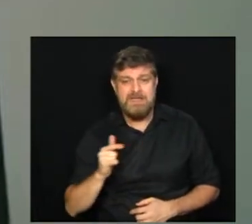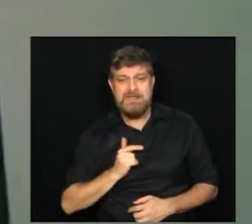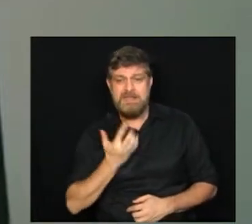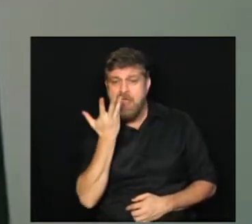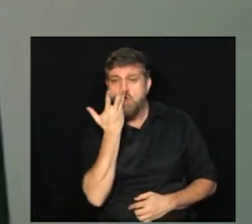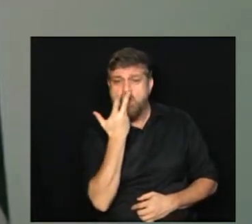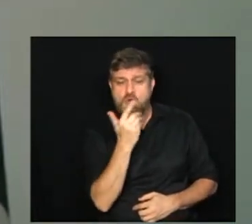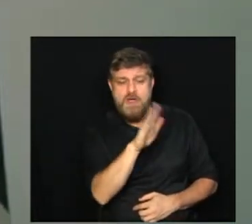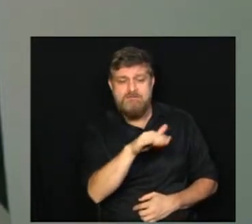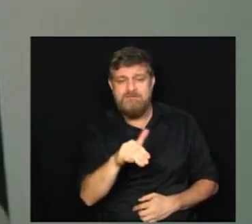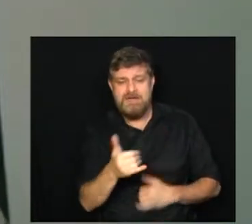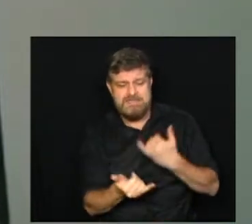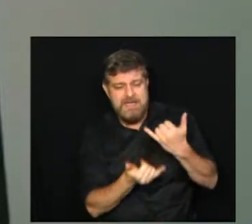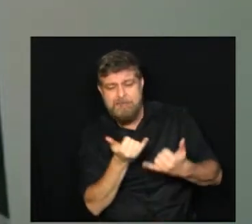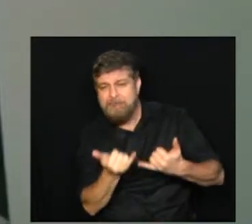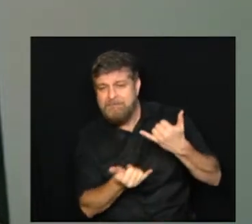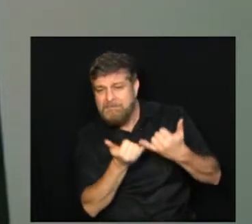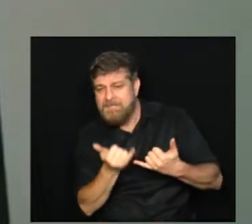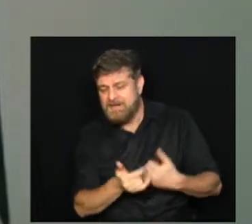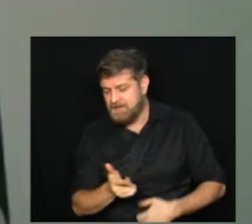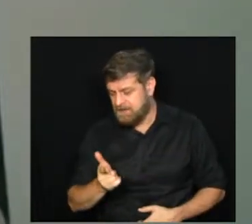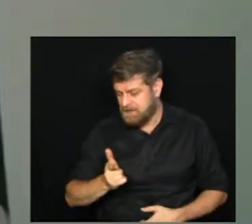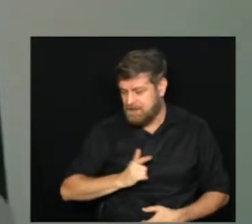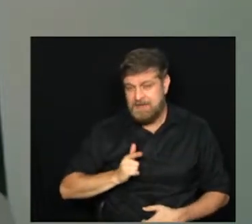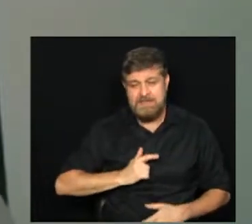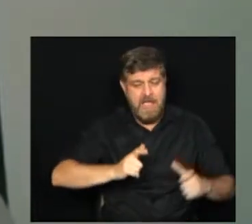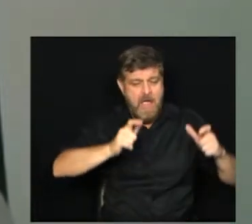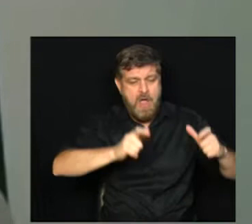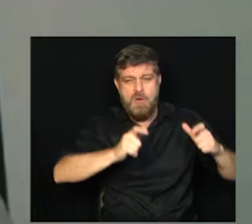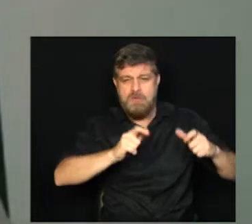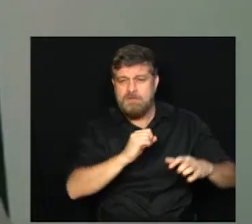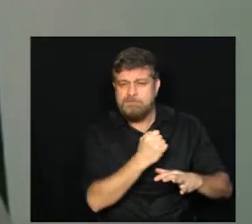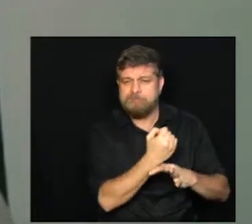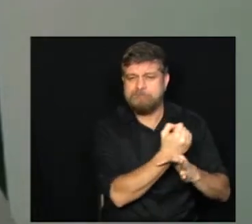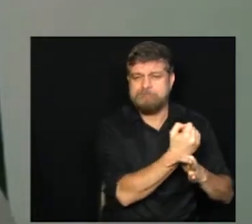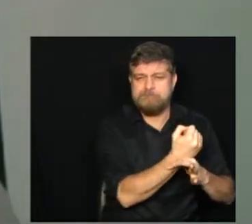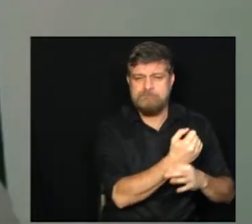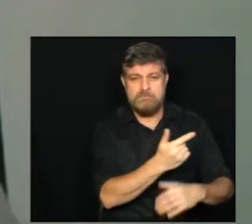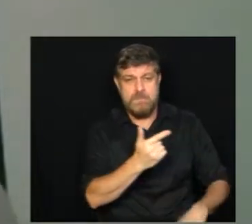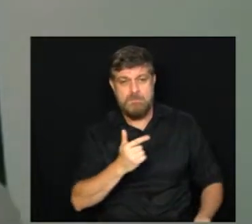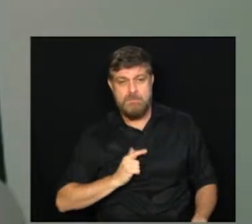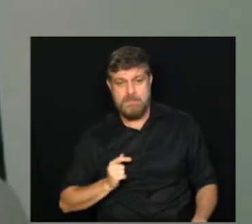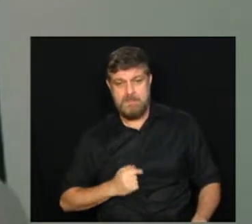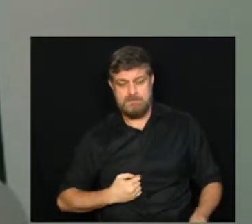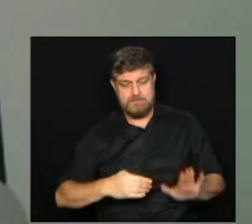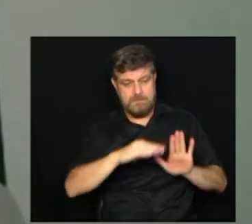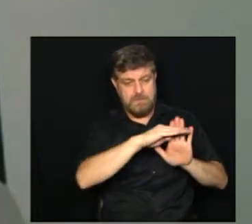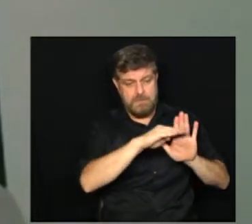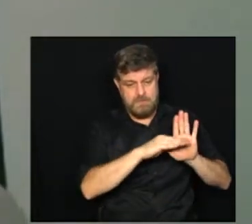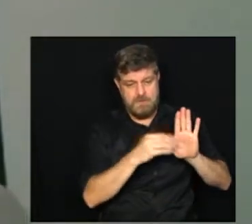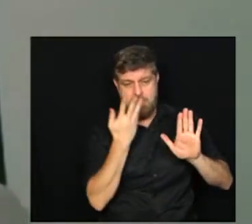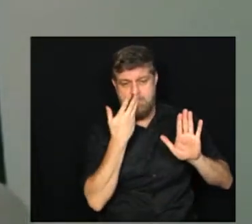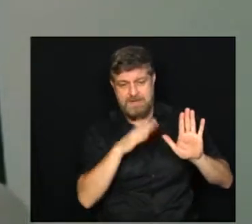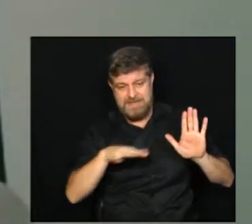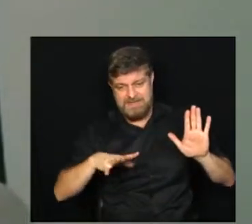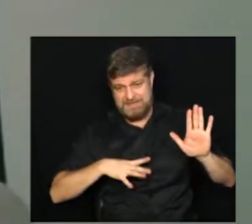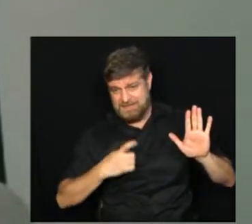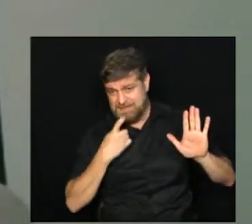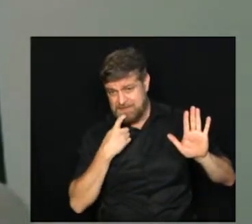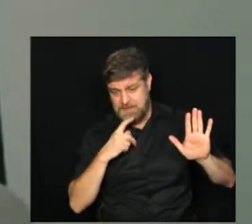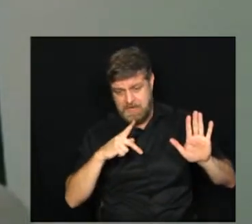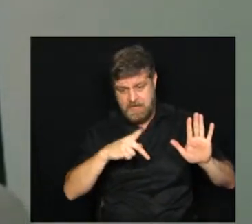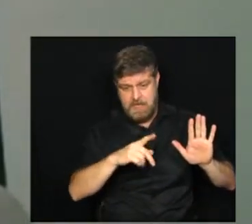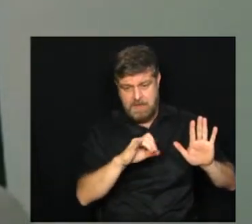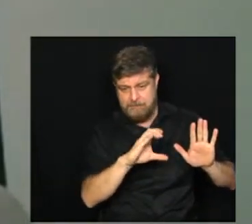delas, ter onde brincar, ter um lugar saudável. A gente no PIC, a gente costuma dizer que uma praça